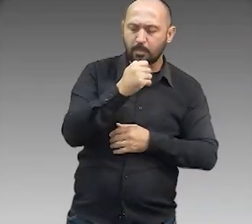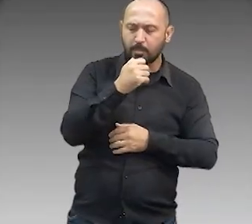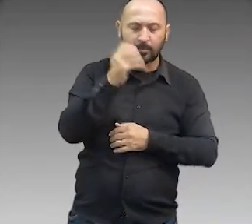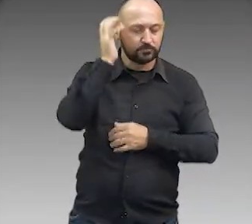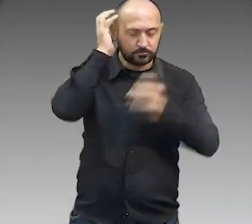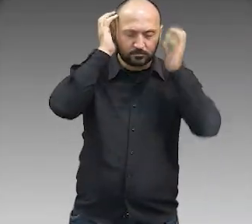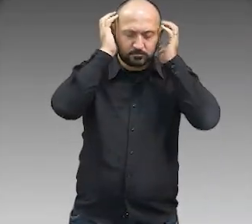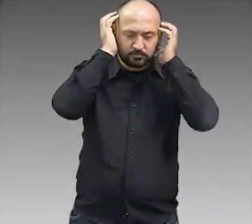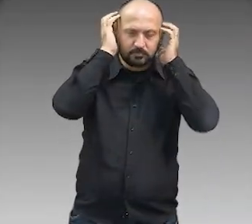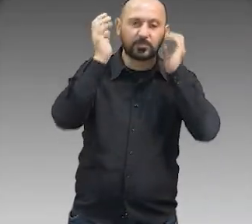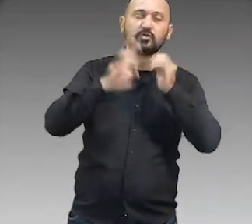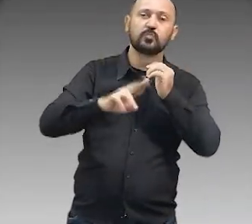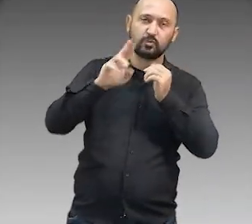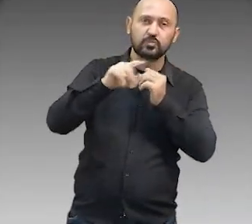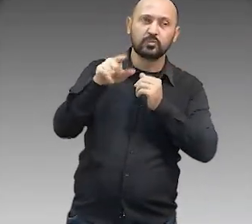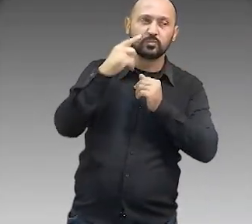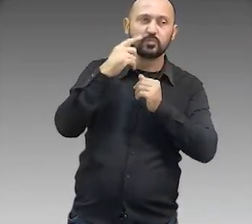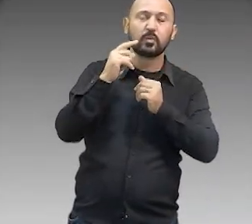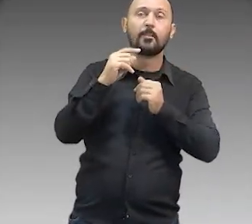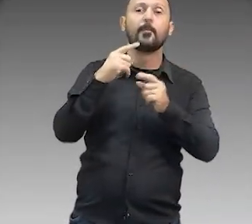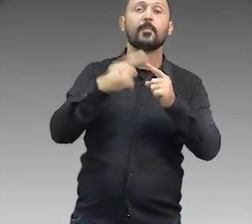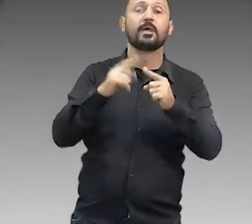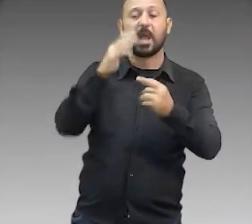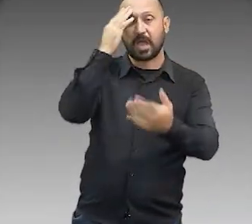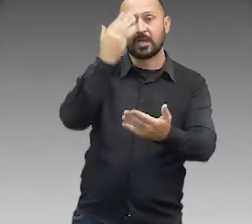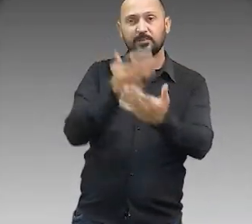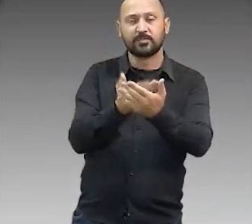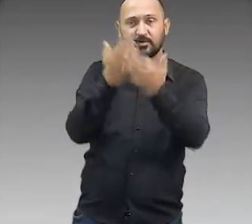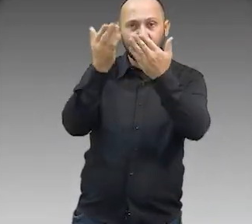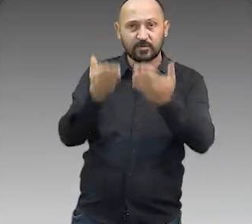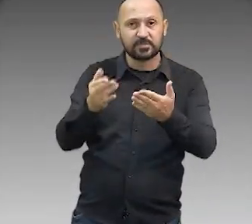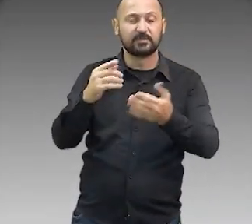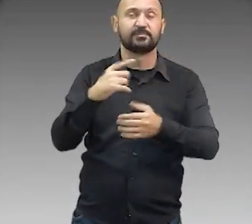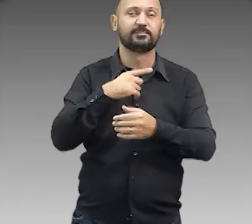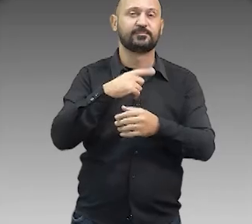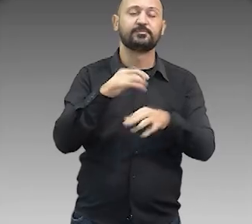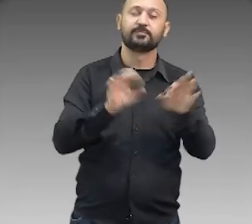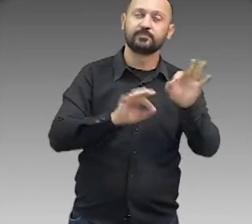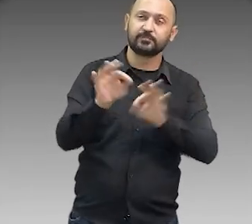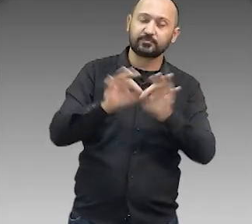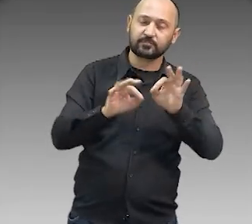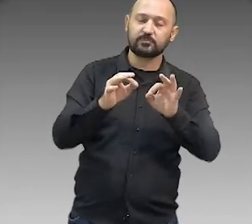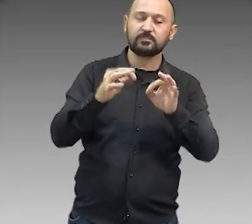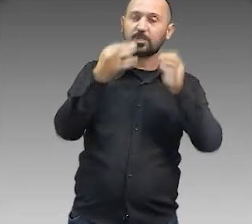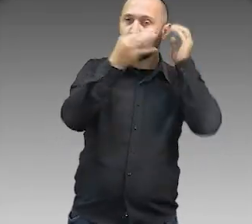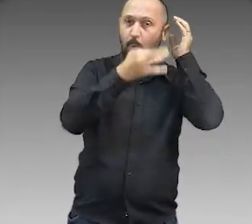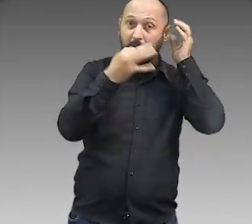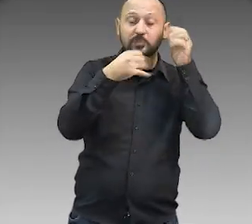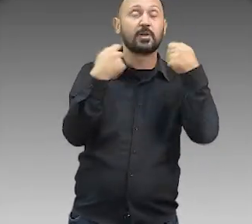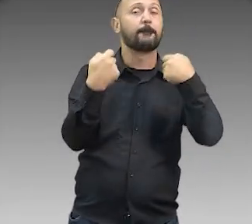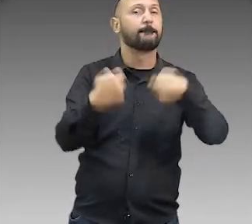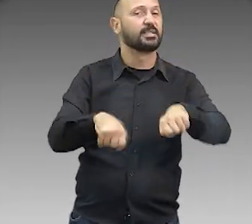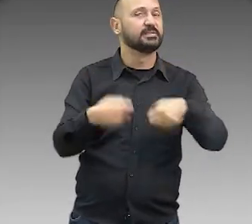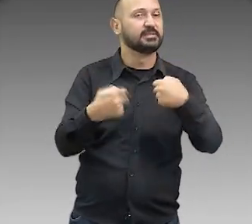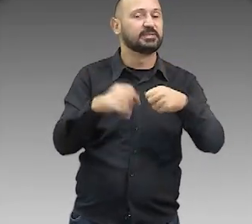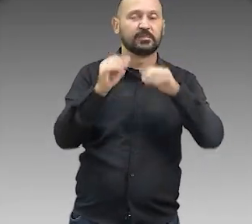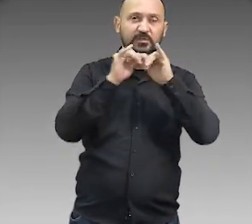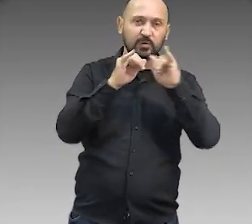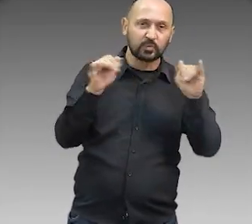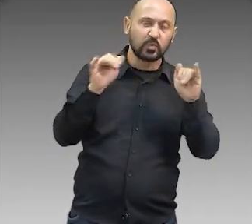vocês têm, que vocês construíram e que no rádio a gente precisava da notícia realmente em primeira mão para quem estava